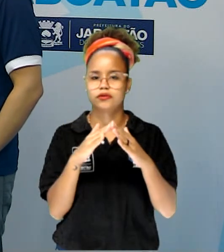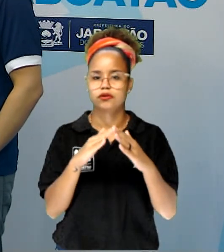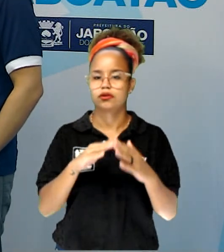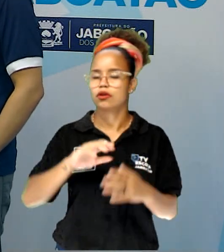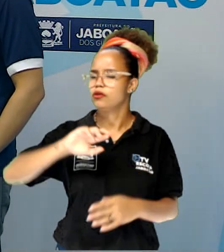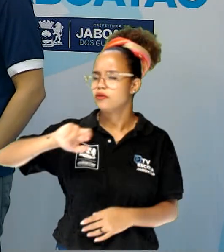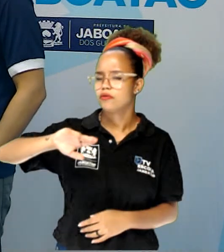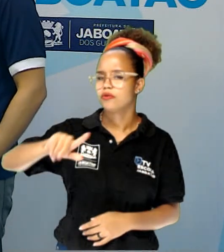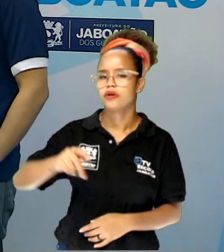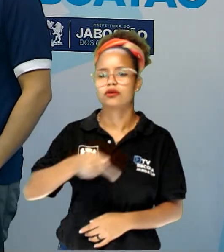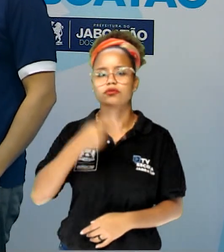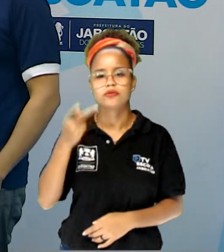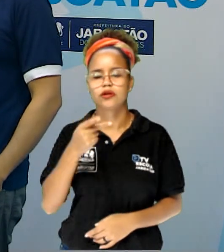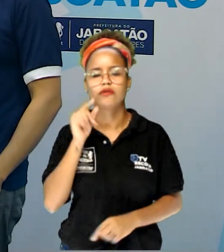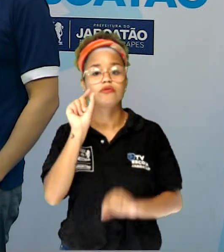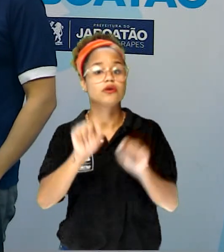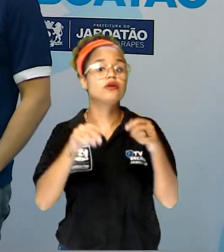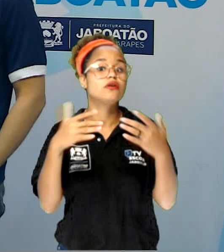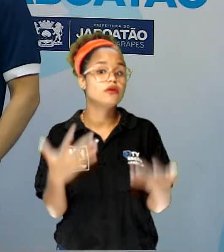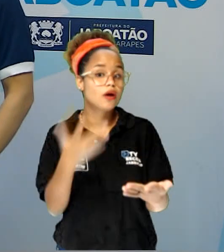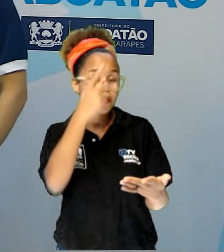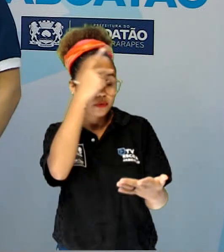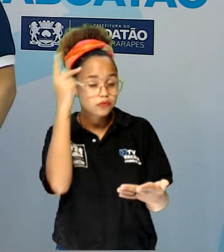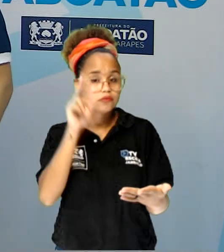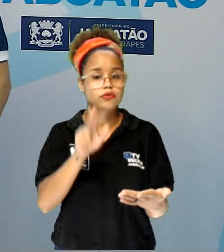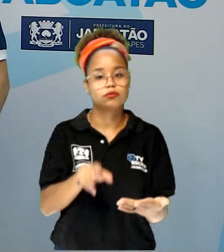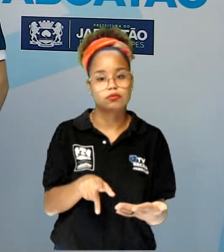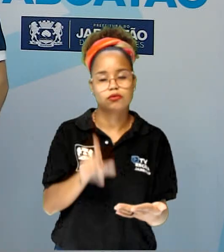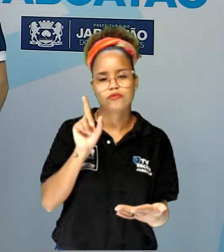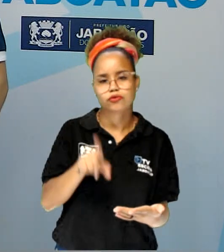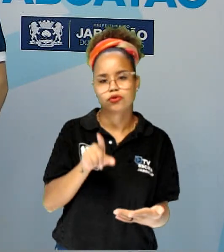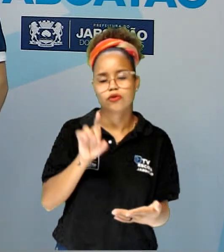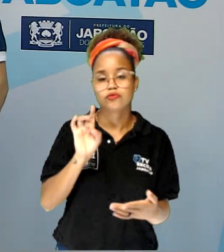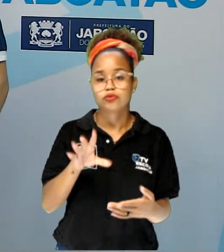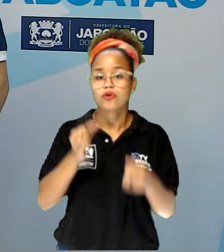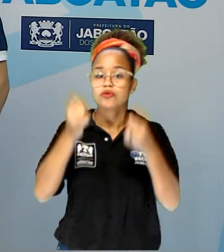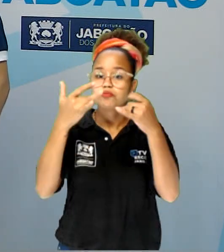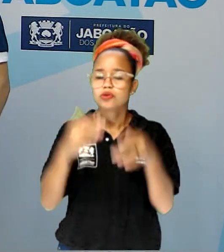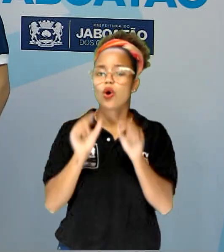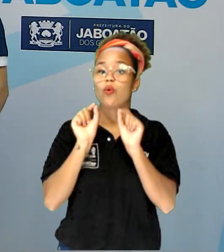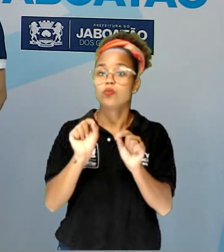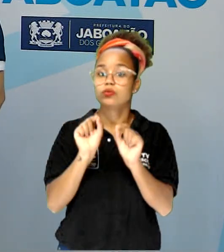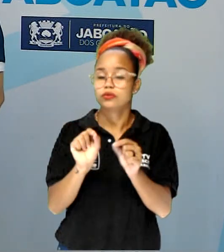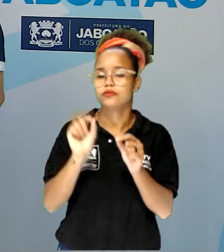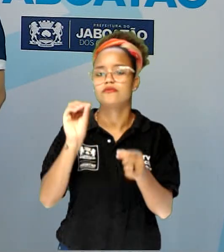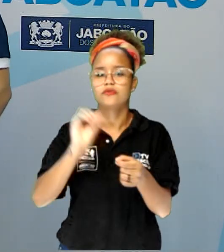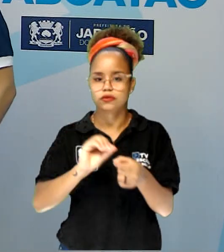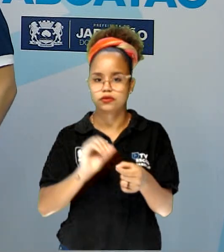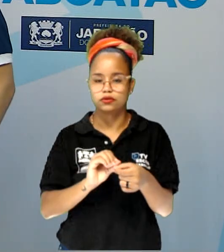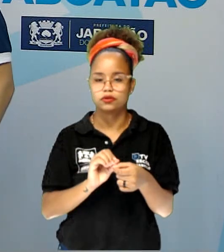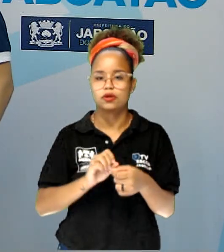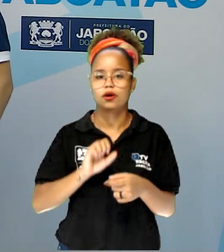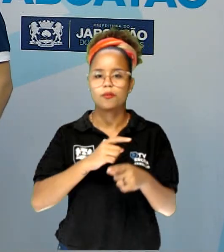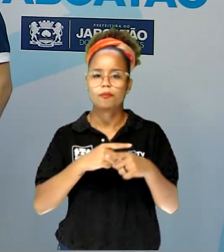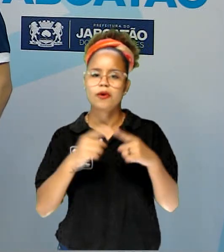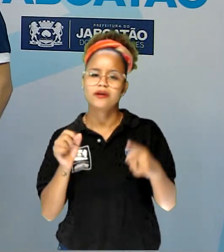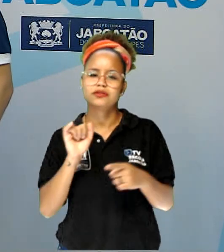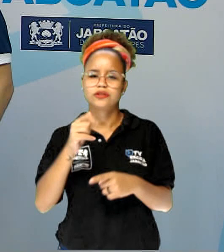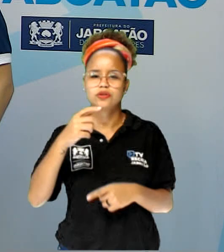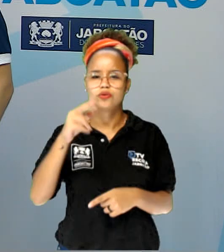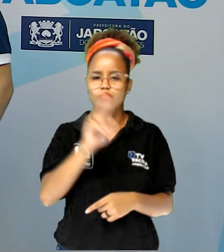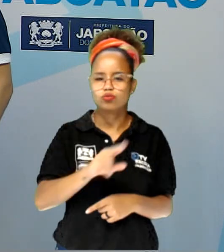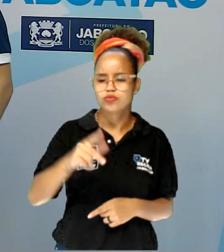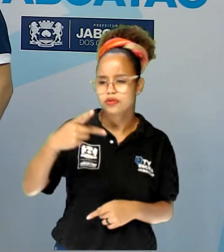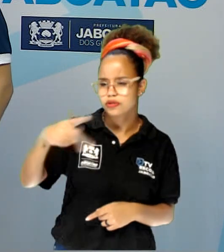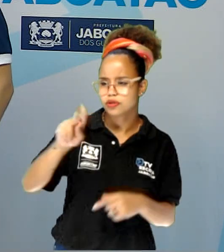dito quem é o seu irmão. É dito o que ele vai fazer. Então, se você usa o seu irmão no